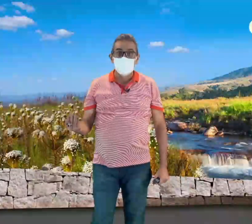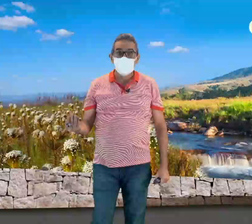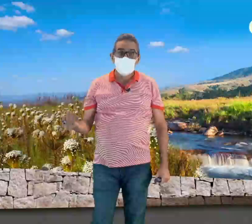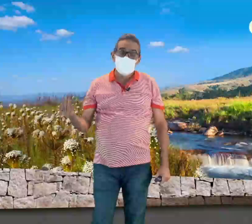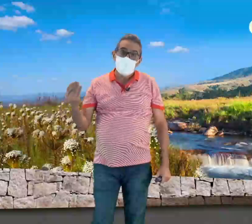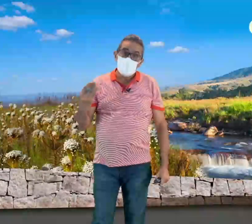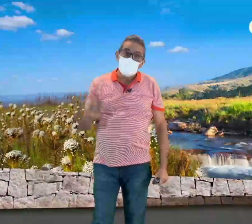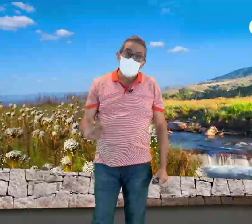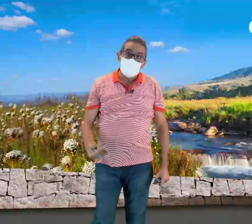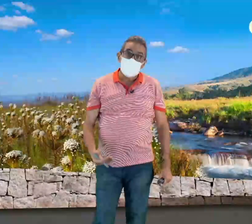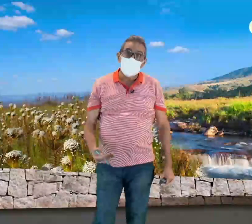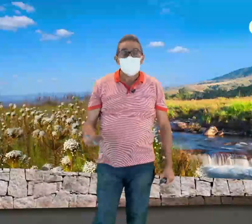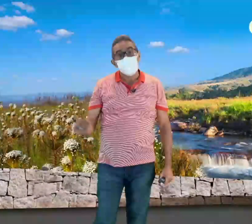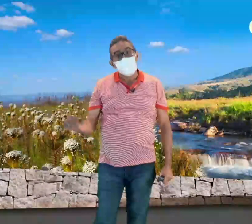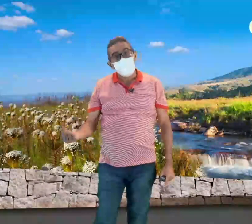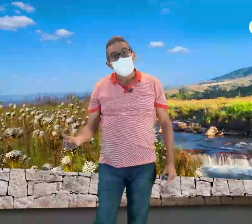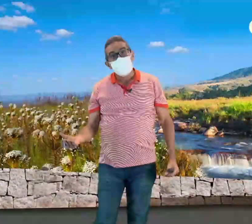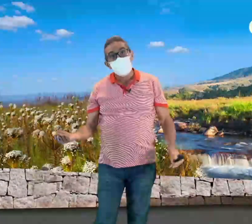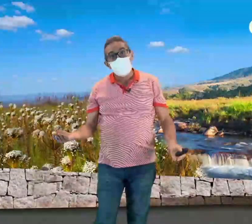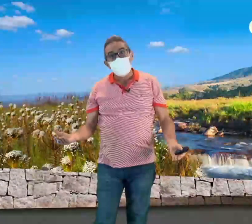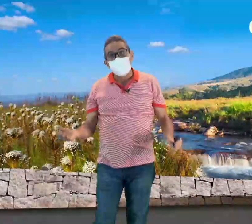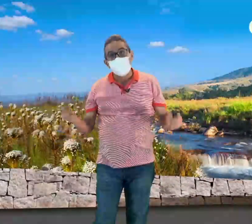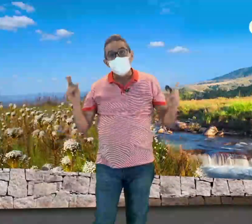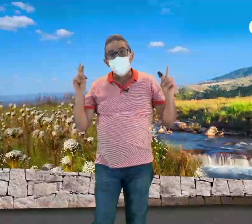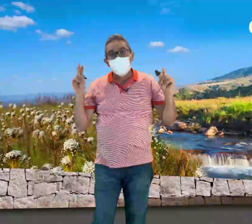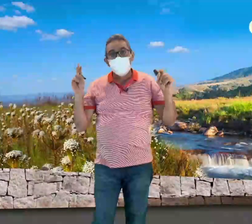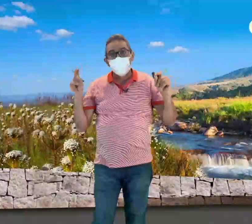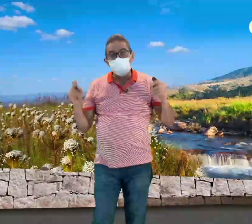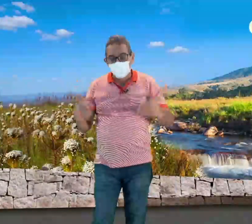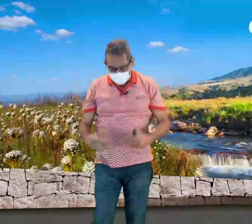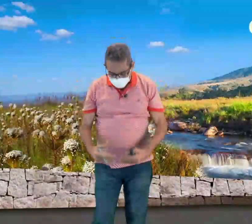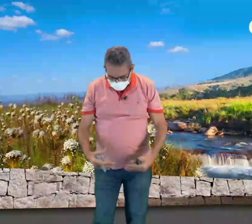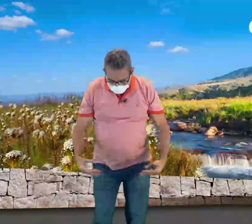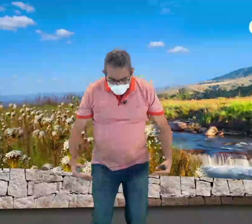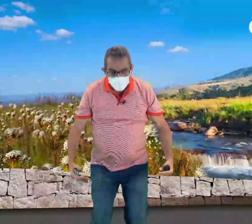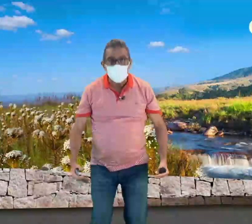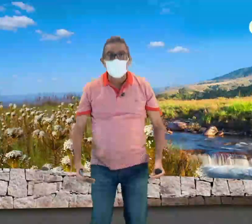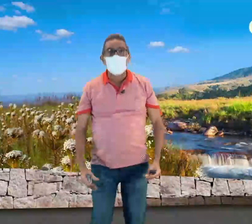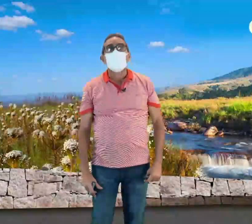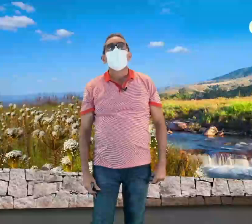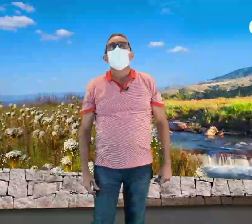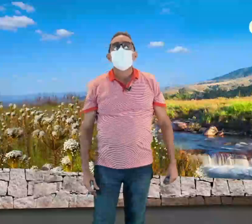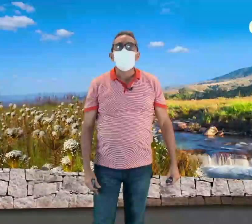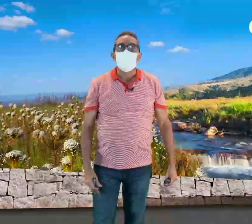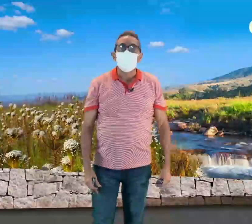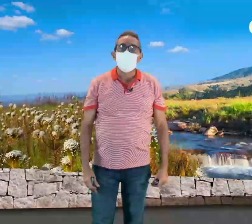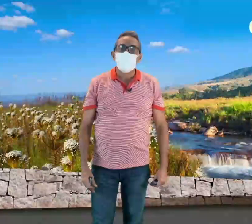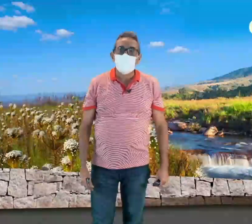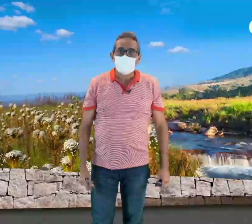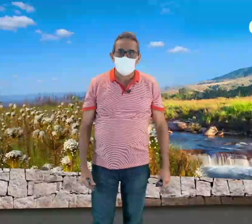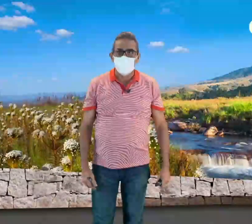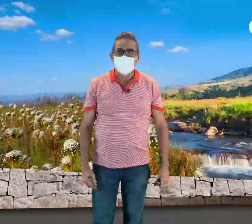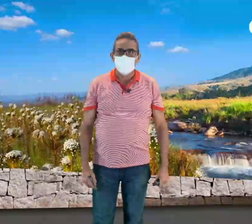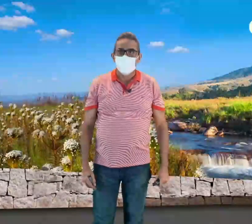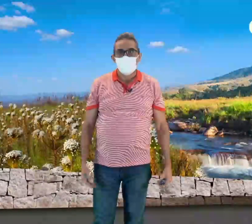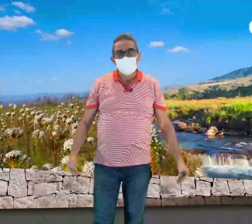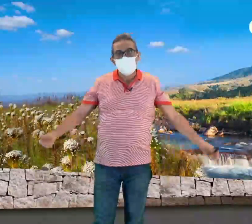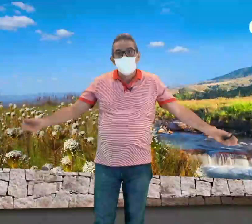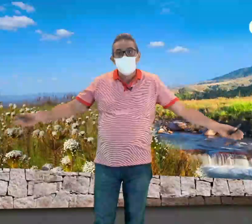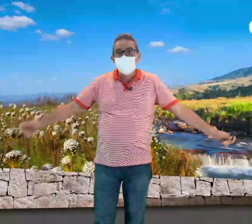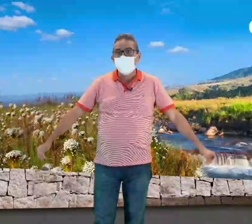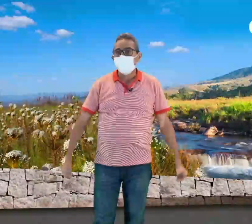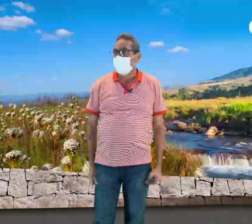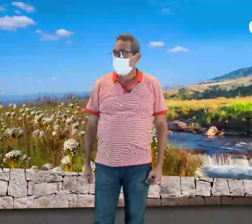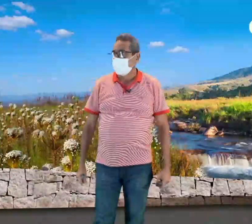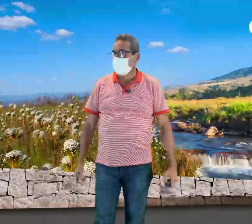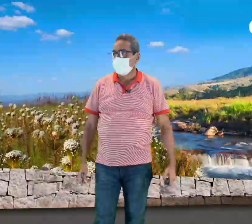mortes e para o menor número de pessoas com membros amputados. Isso